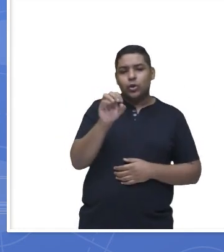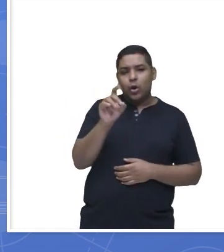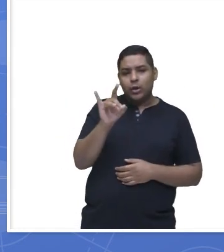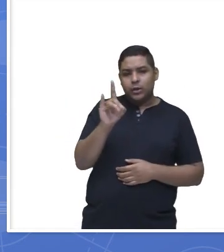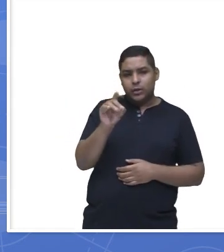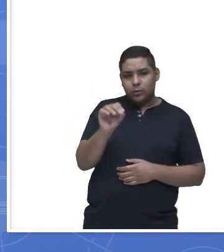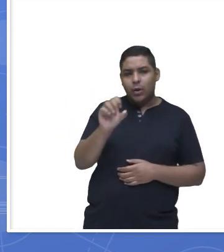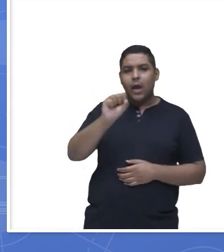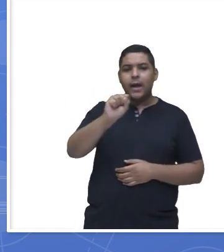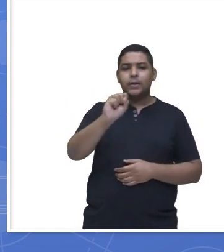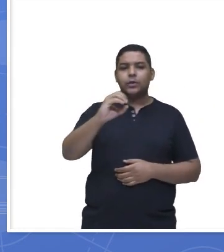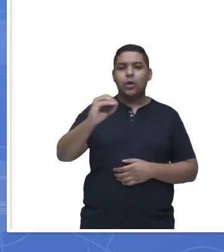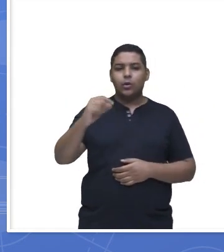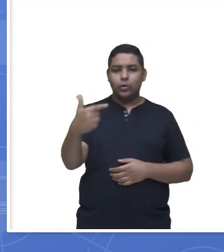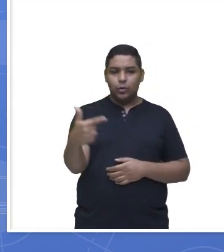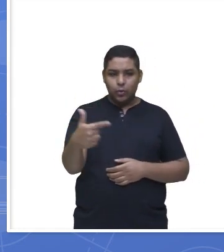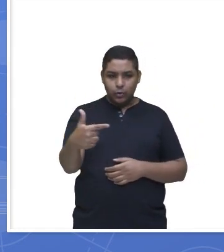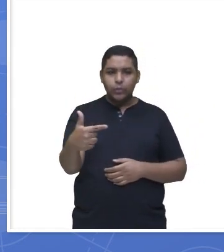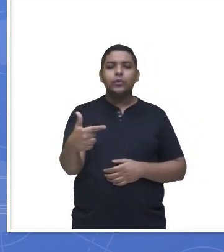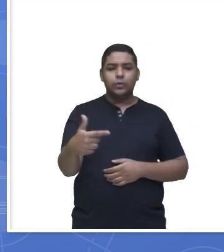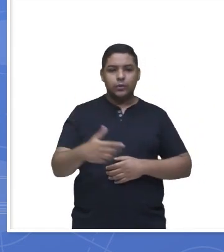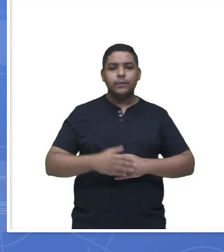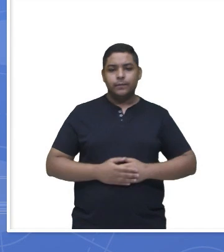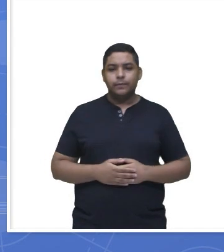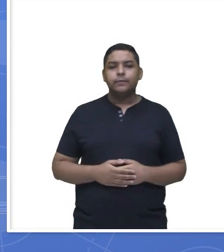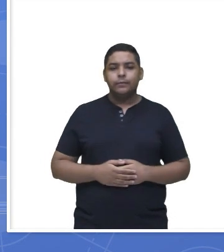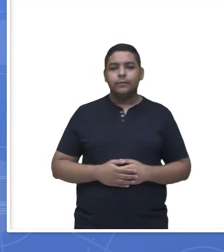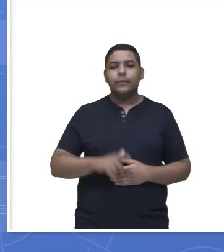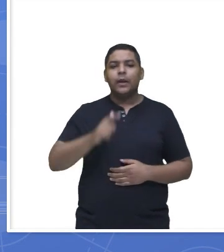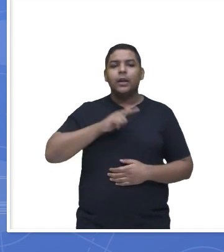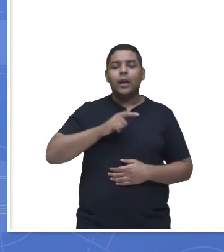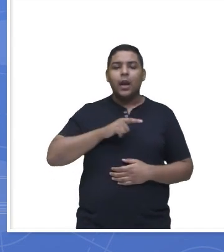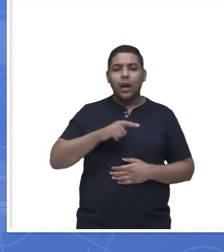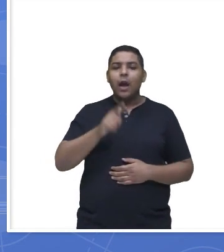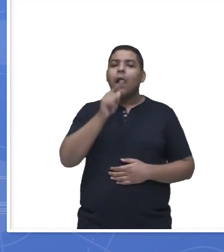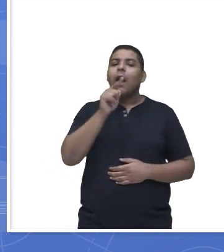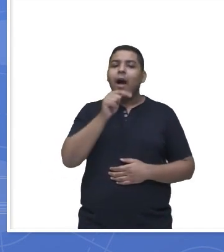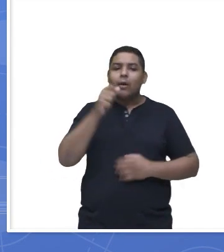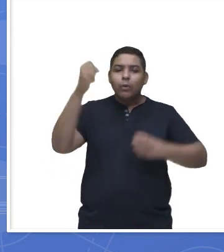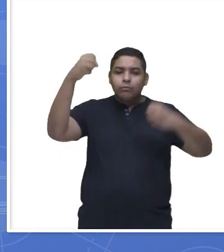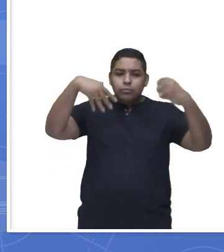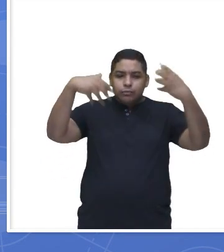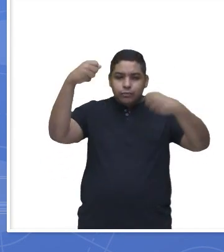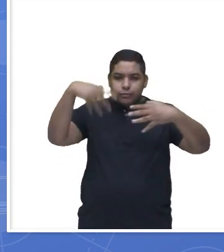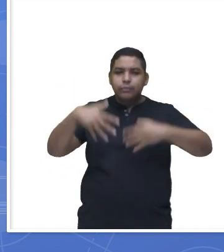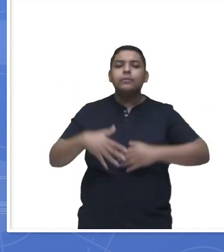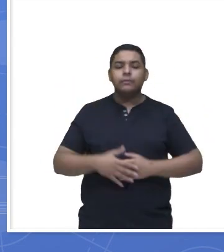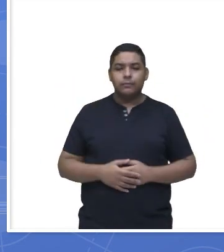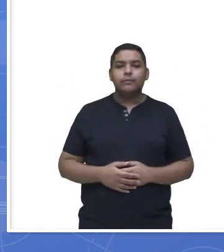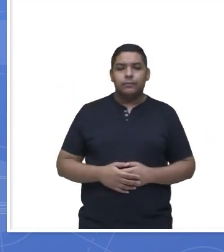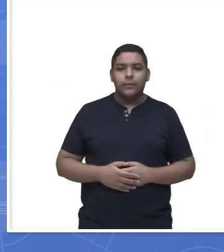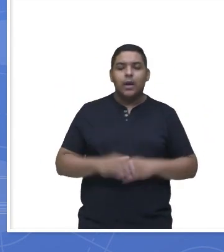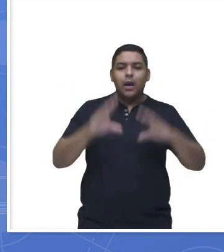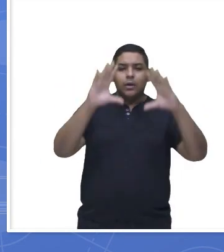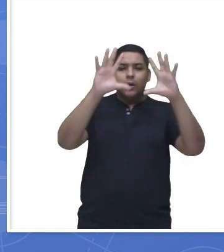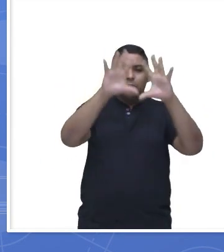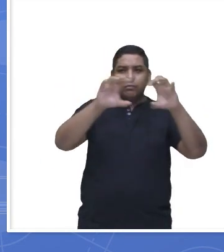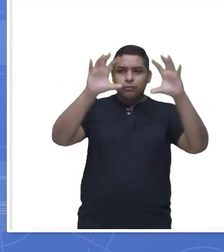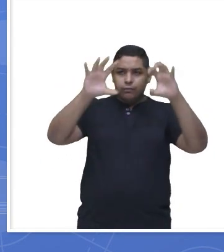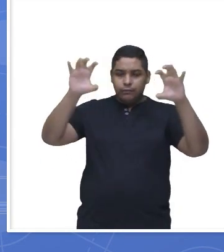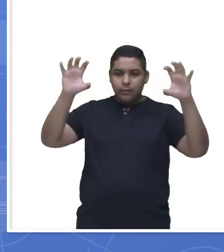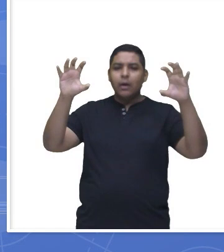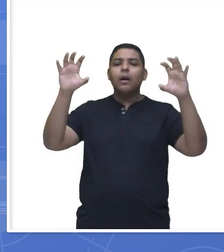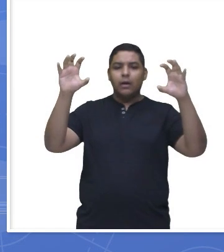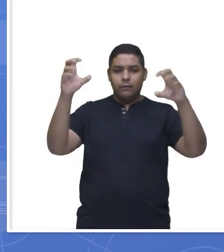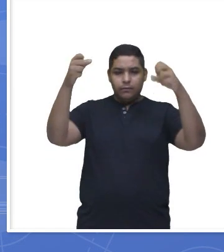vai ter uma reação com as partículas de água. Ou seja, a liberação desse gás, do principal, é o dióxido de enxofre, vai se